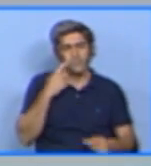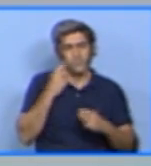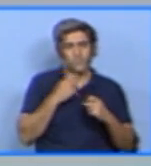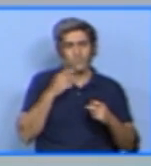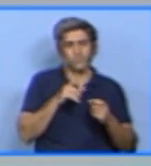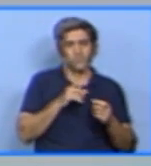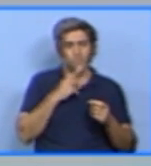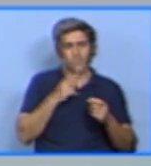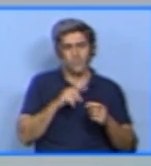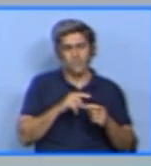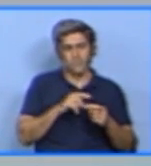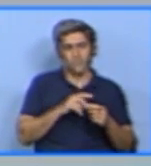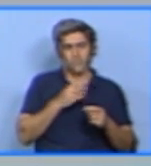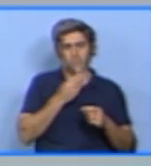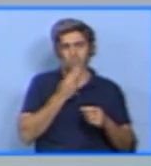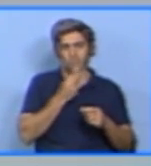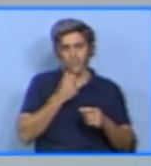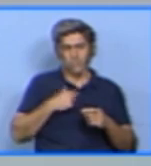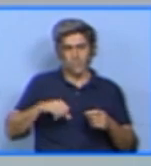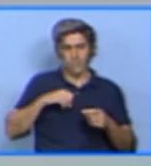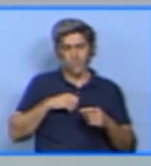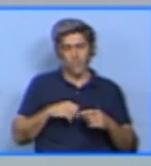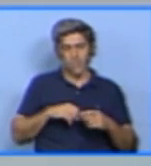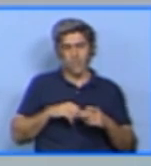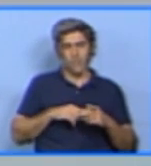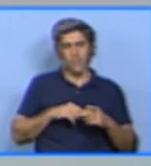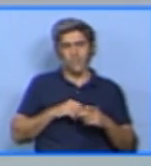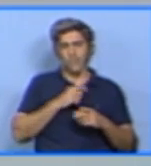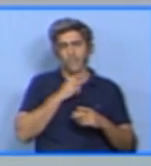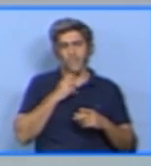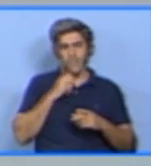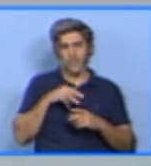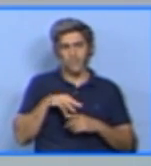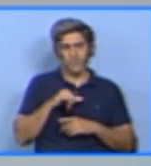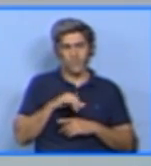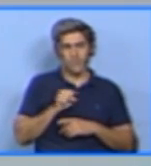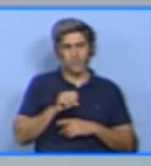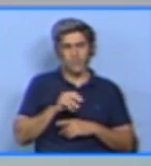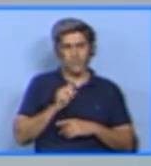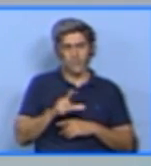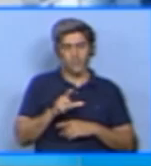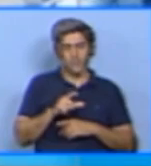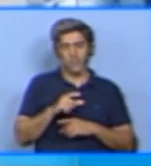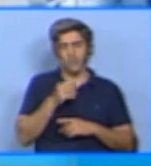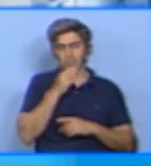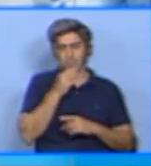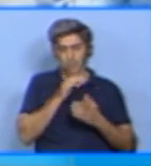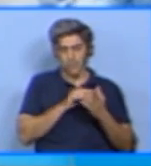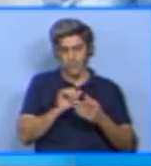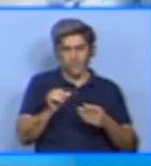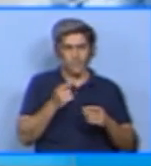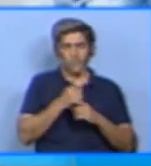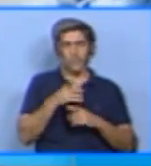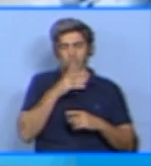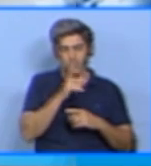novamente o jesuíta espanhol, que o Padre Miguel Lamete, que faz aqui a introdução ao seu livro, porque ele também o